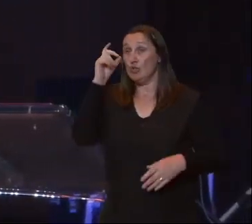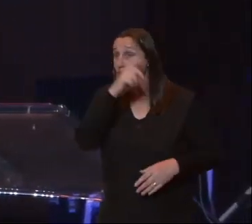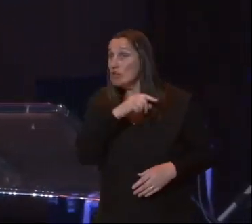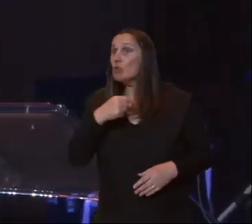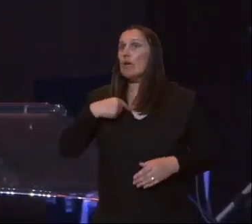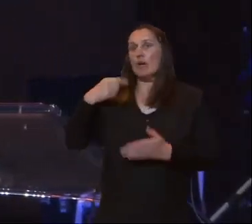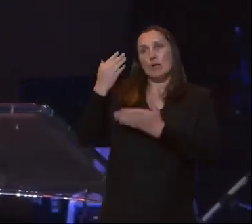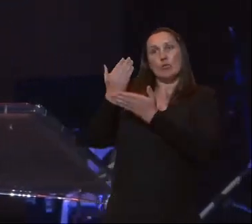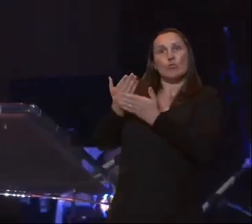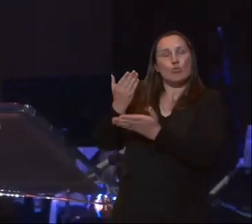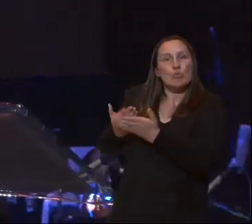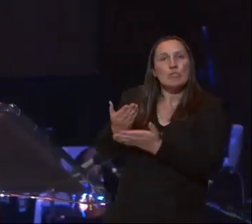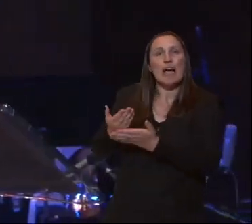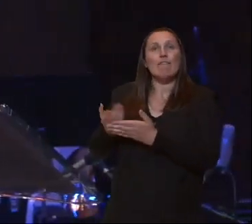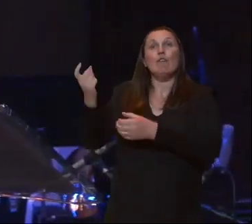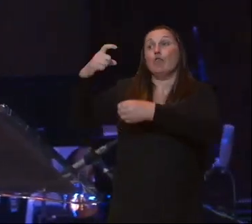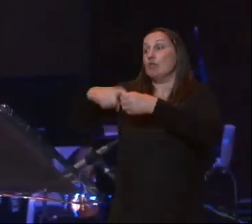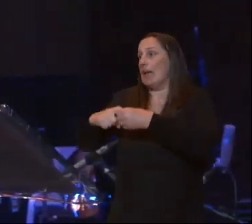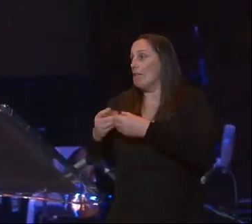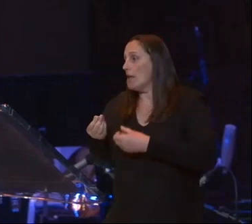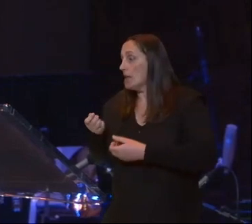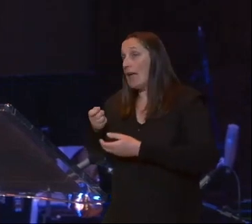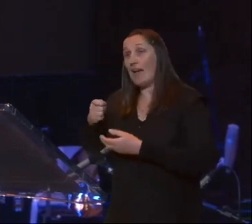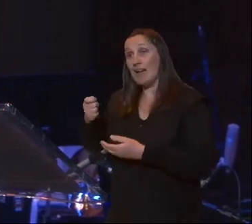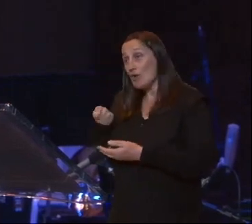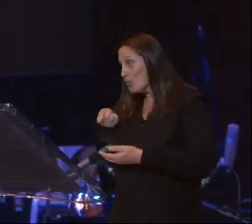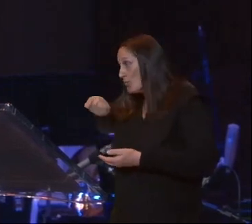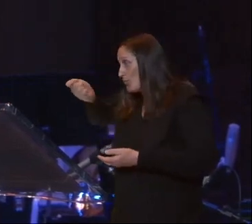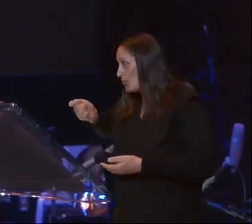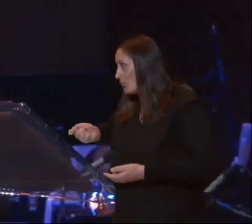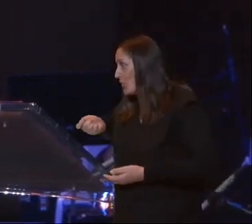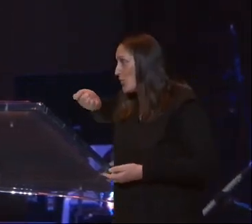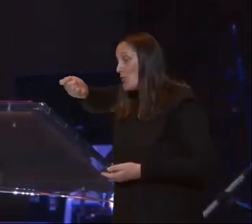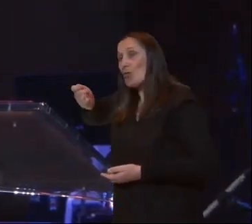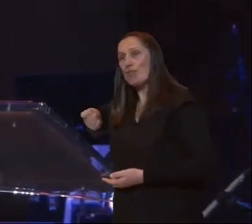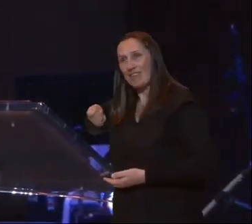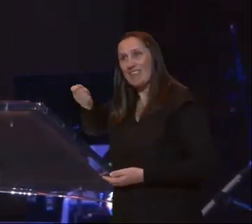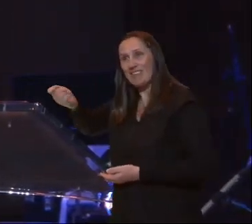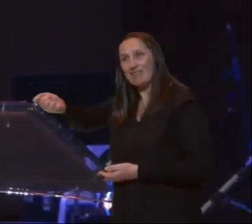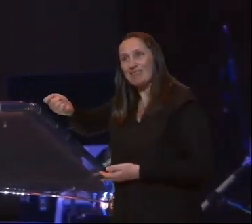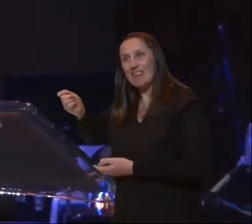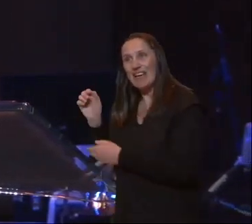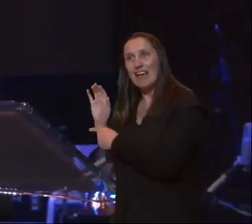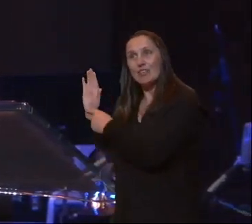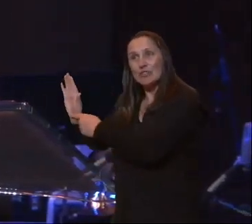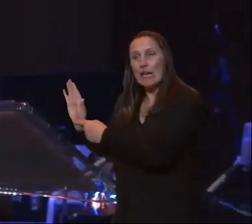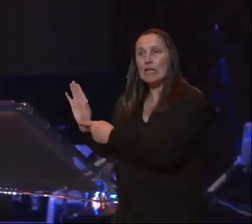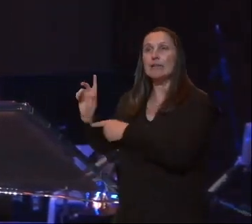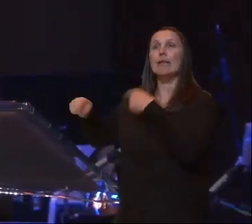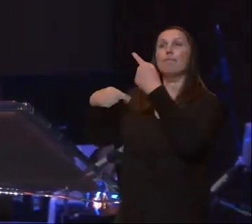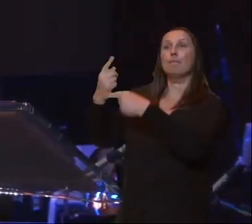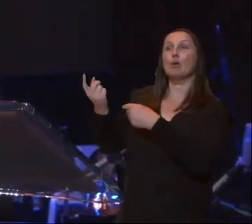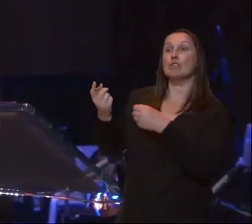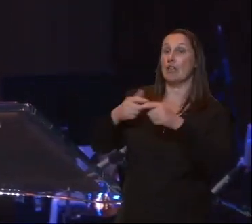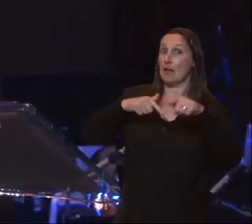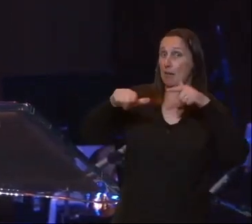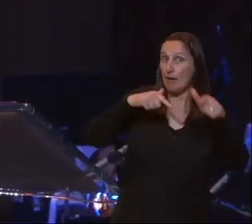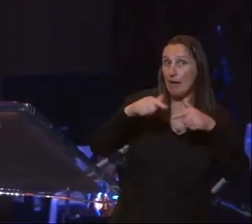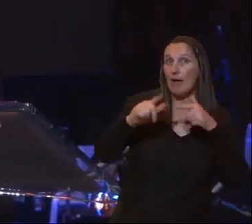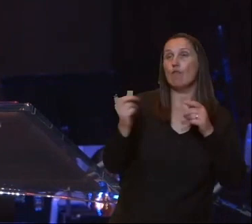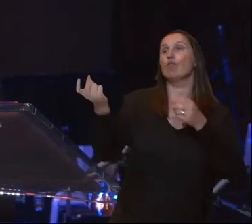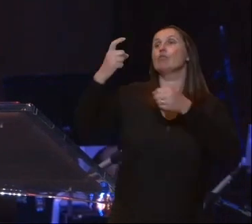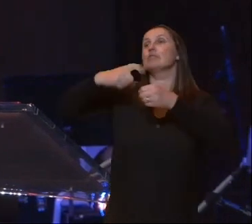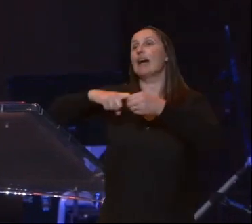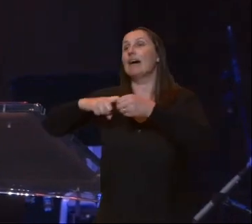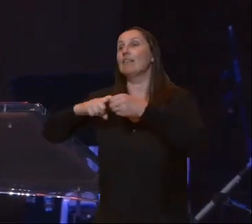daí voltava para dar de comida para ele, depois ia trabalhar, voltava para dar banho e dar comida à noite, e